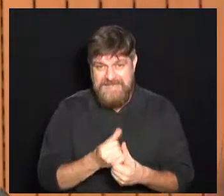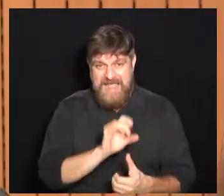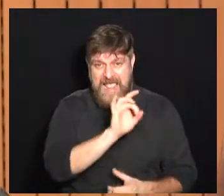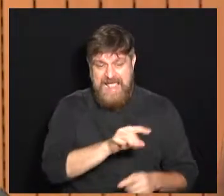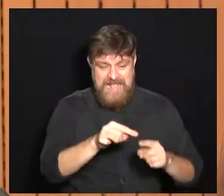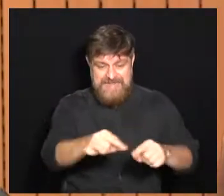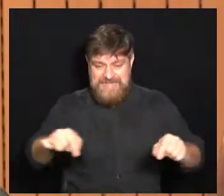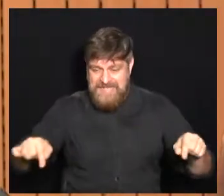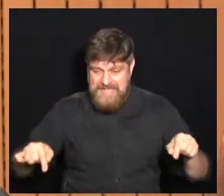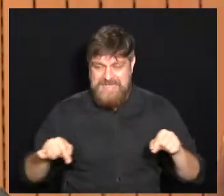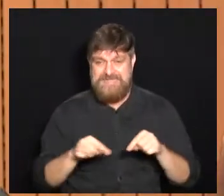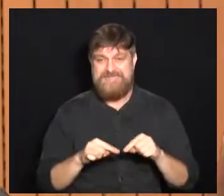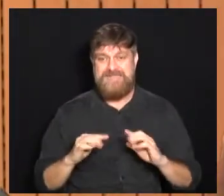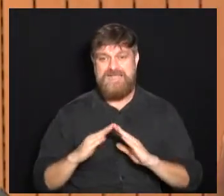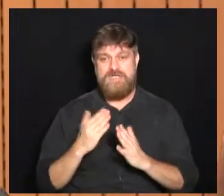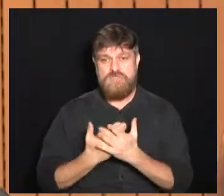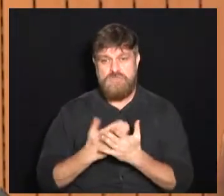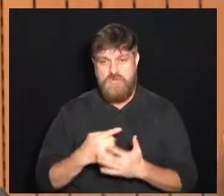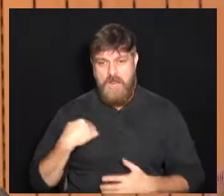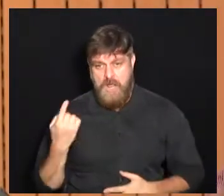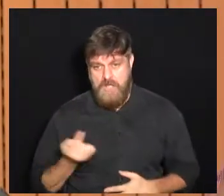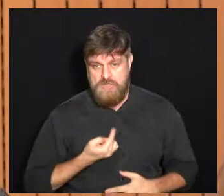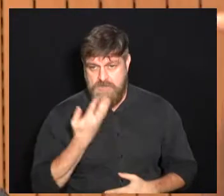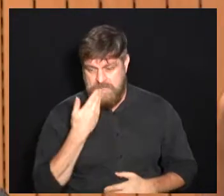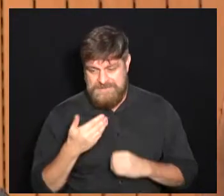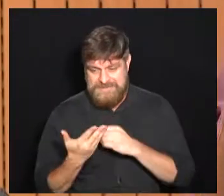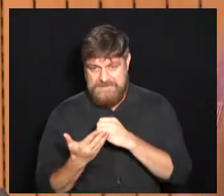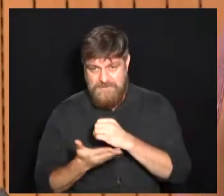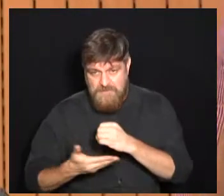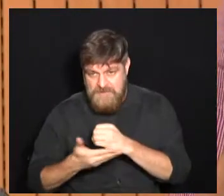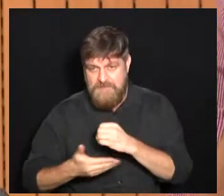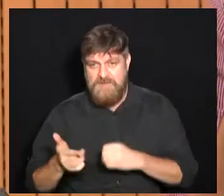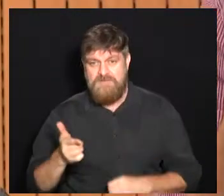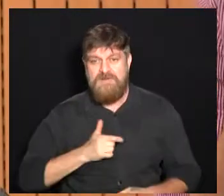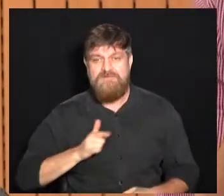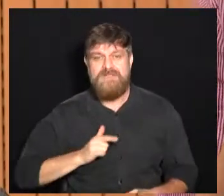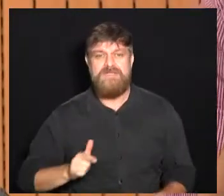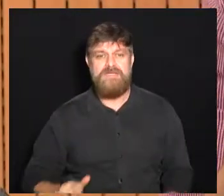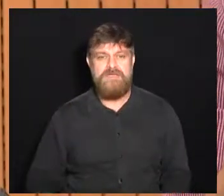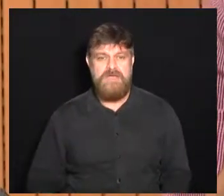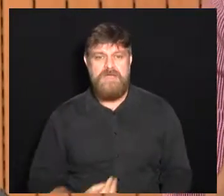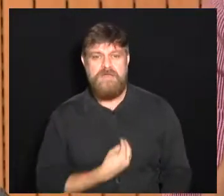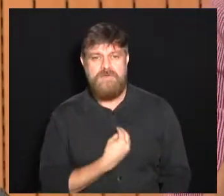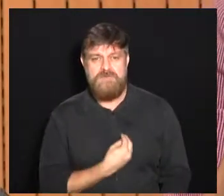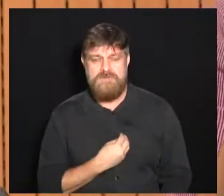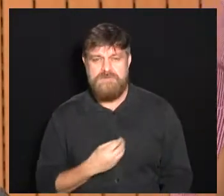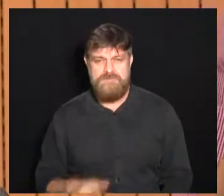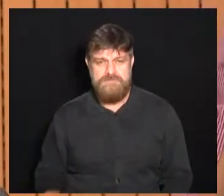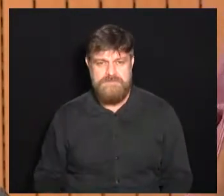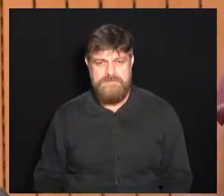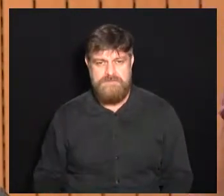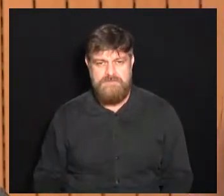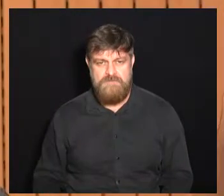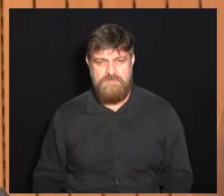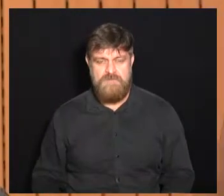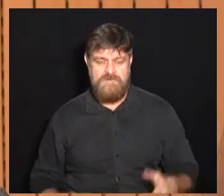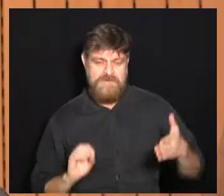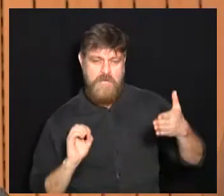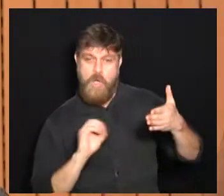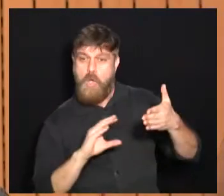de aula das nossas escolas de ensino fundamental estarão recebendo um